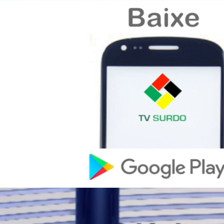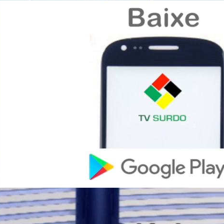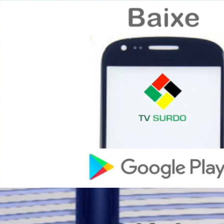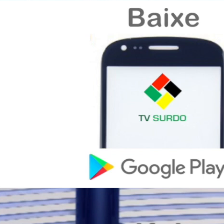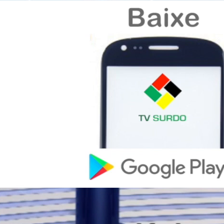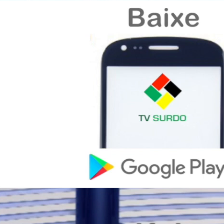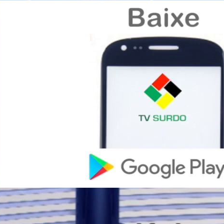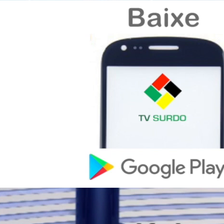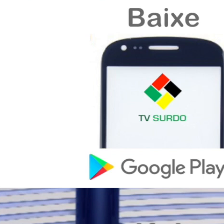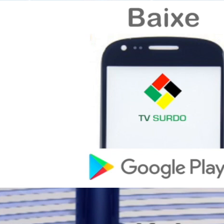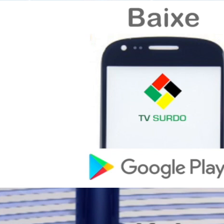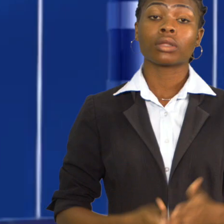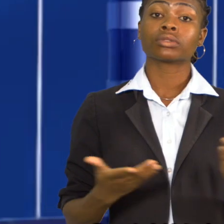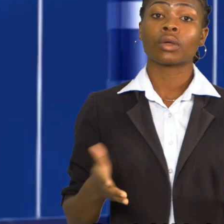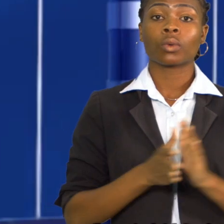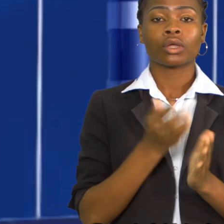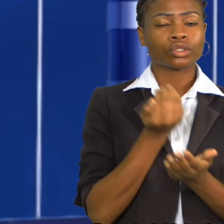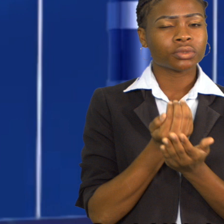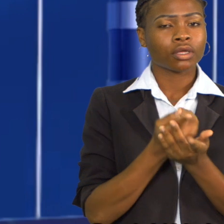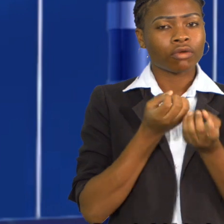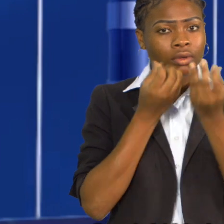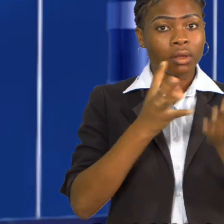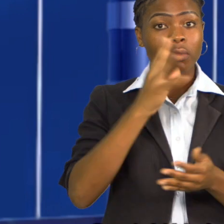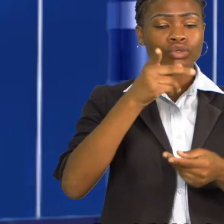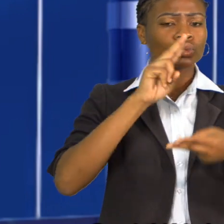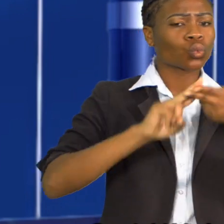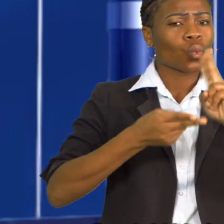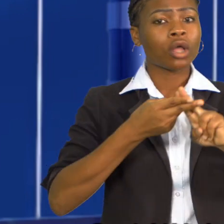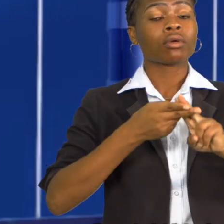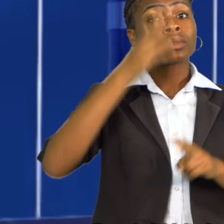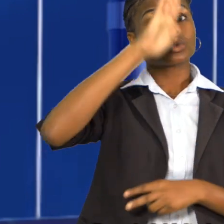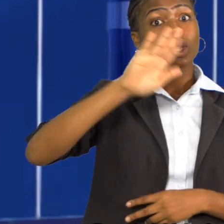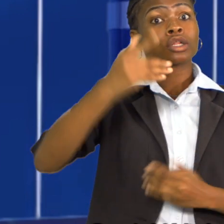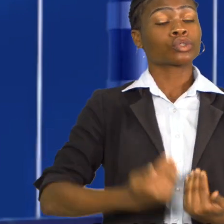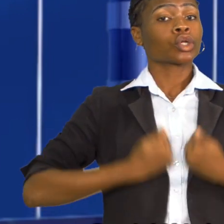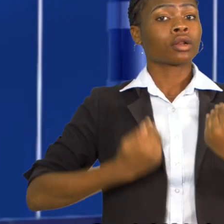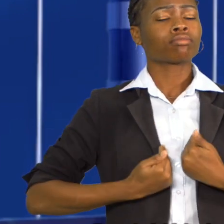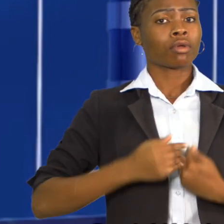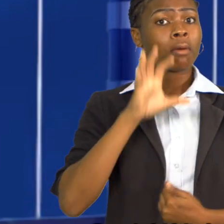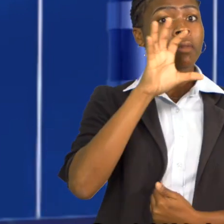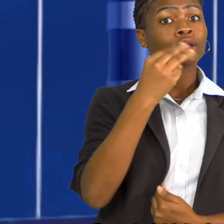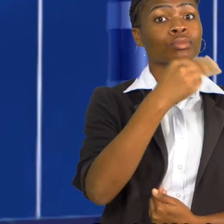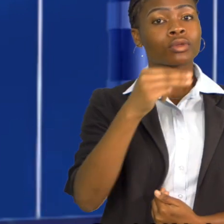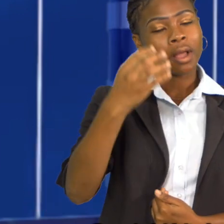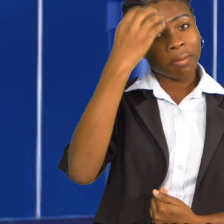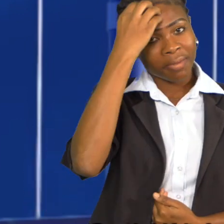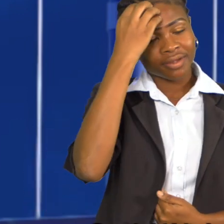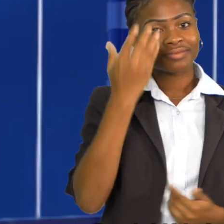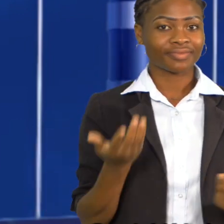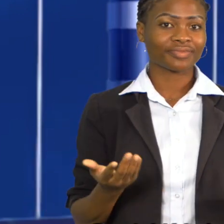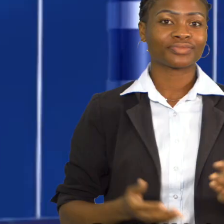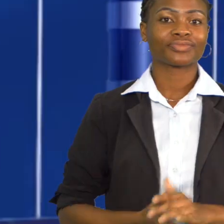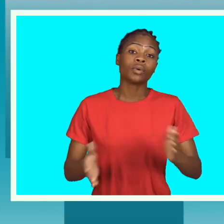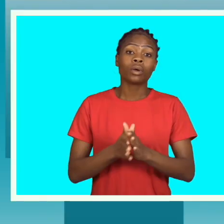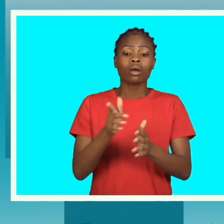na educação e no emprego. O apelo foi feito na margem do 4º Encontro Nacional da Juventude, realizado na Matola,